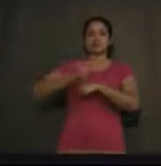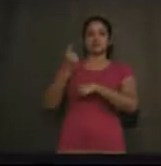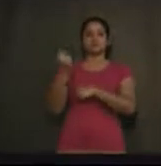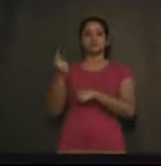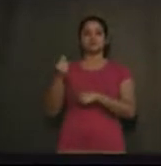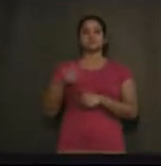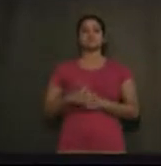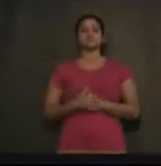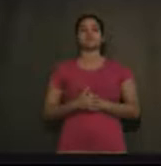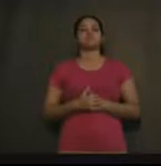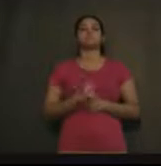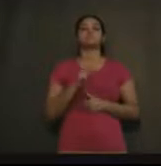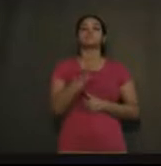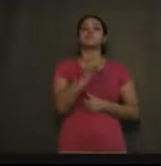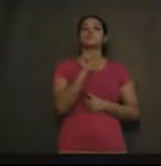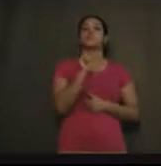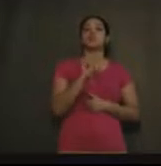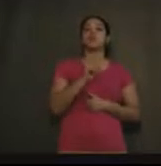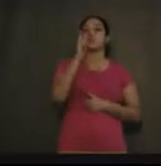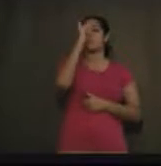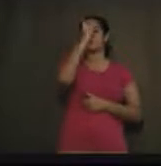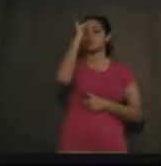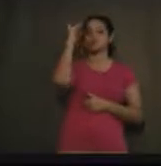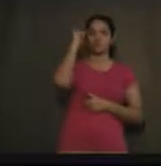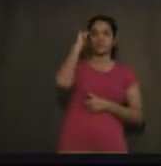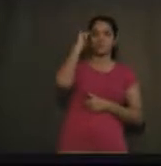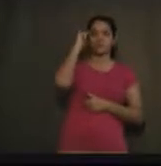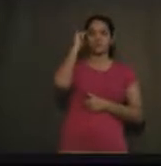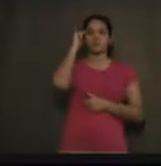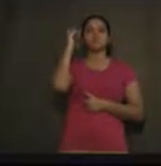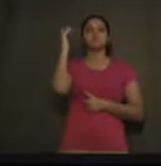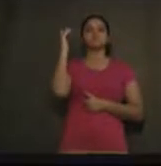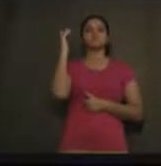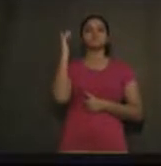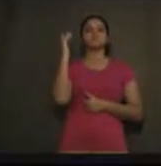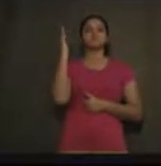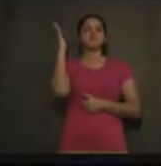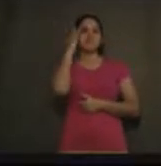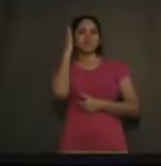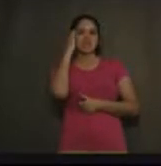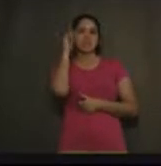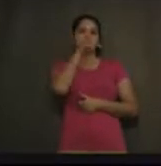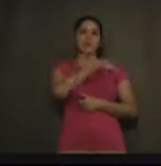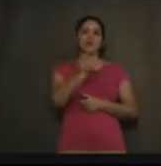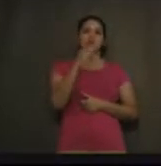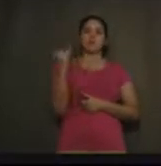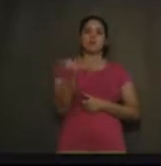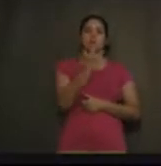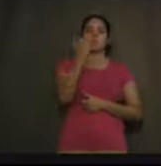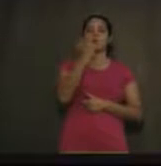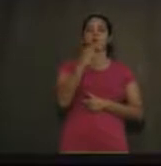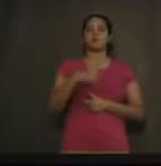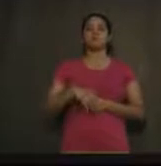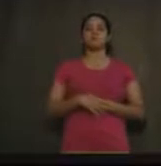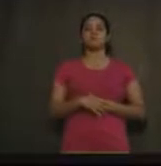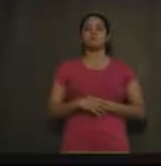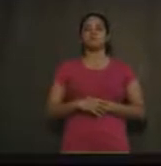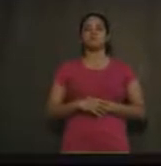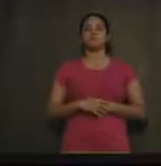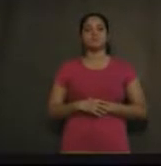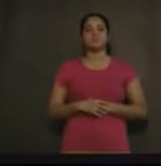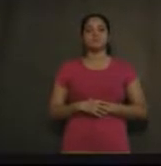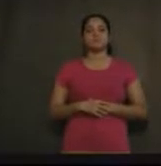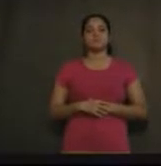Era uma pessoa com uma grande noção da sua própria importância. O biógrafo dele foi publicado